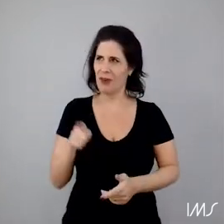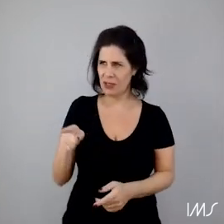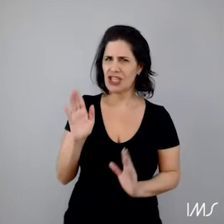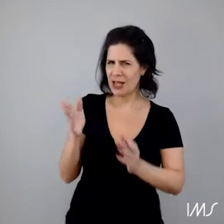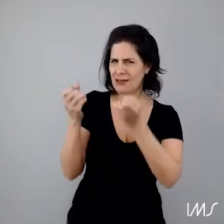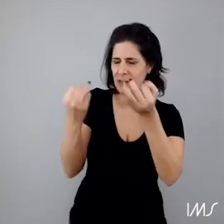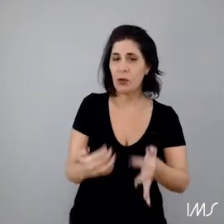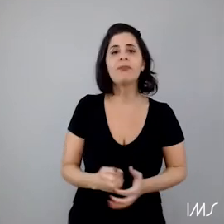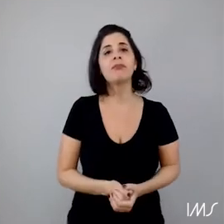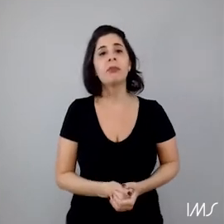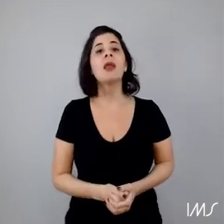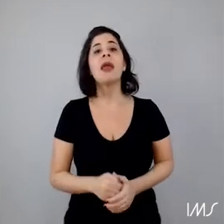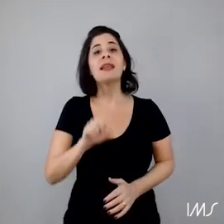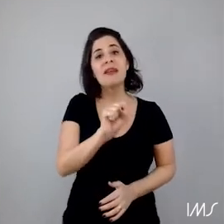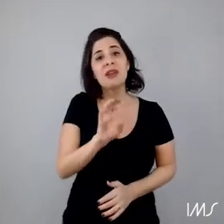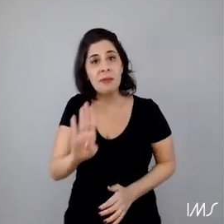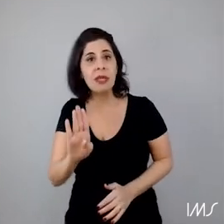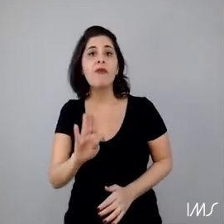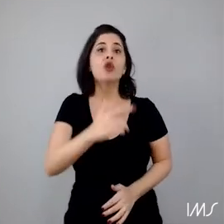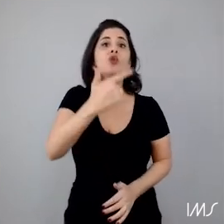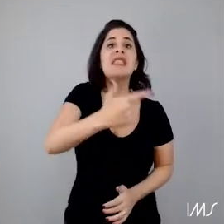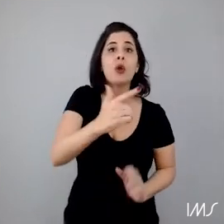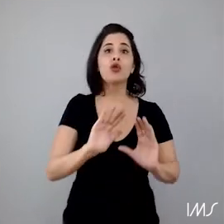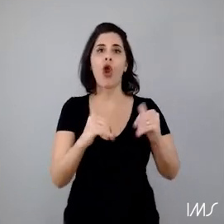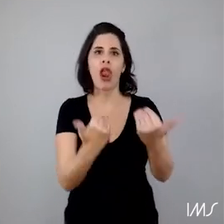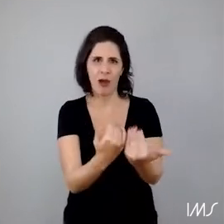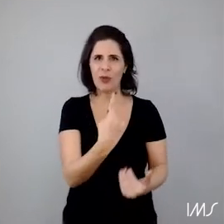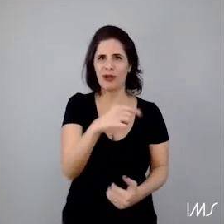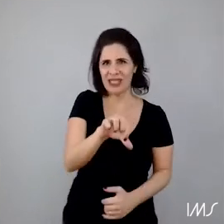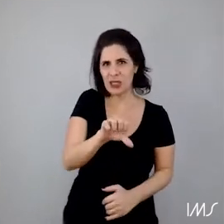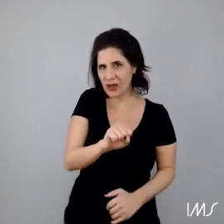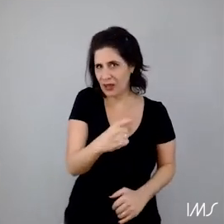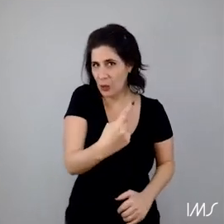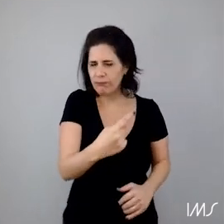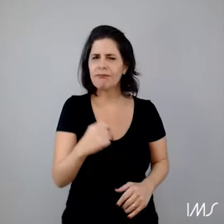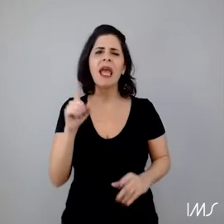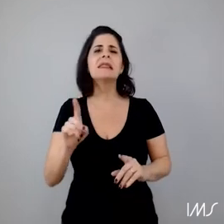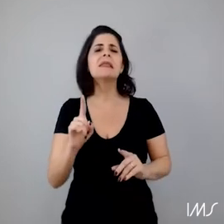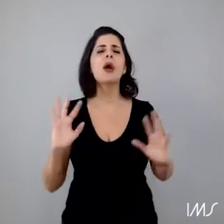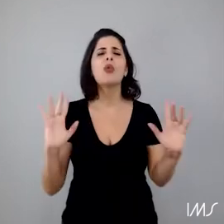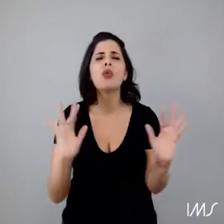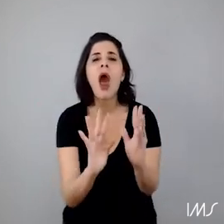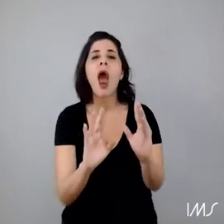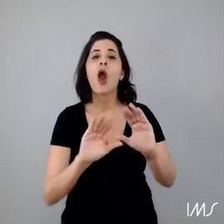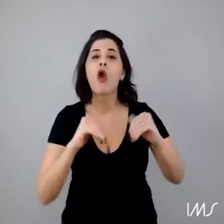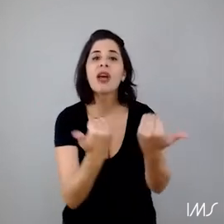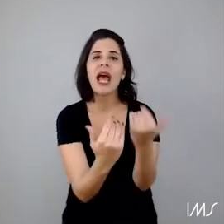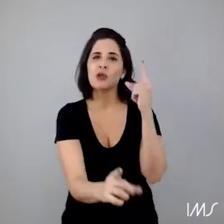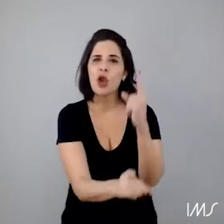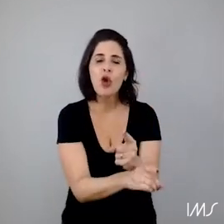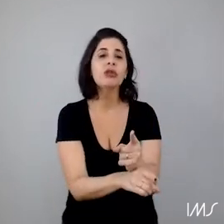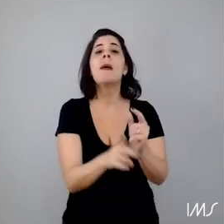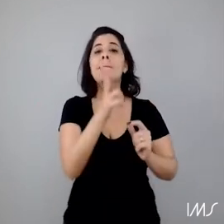encontros manifestaram uma posição contra-hegemônica em relação à história canônica da fotografia,